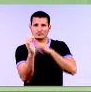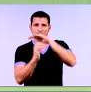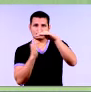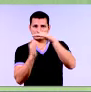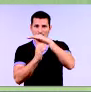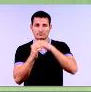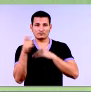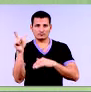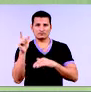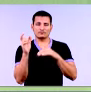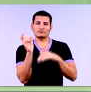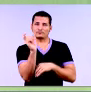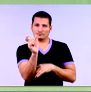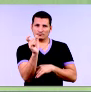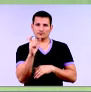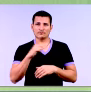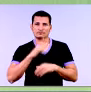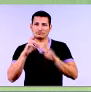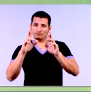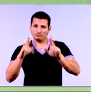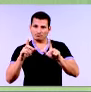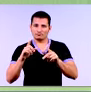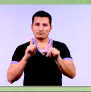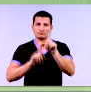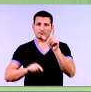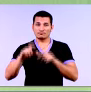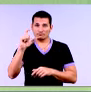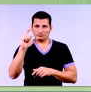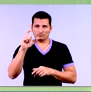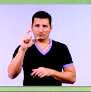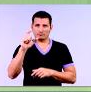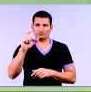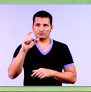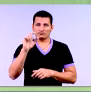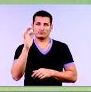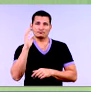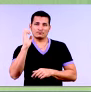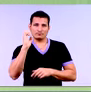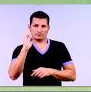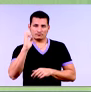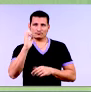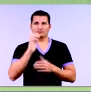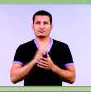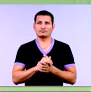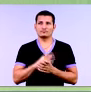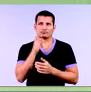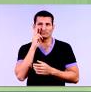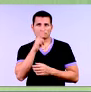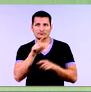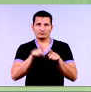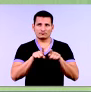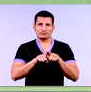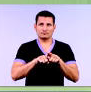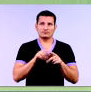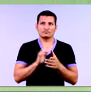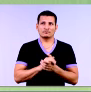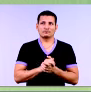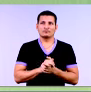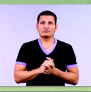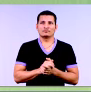é uma outra palavra, está diferenciada pela letra maiúscula. Observem também que ao lado eu